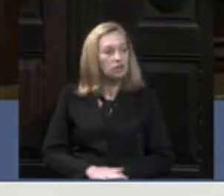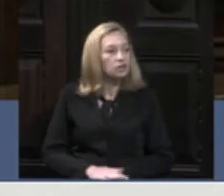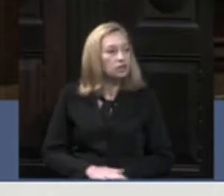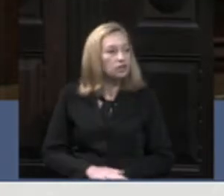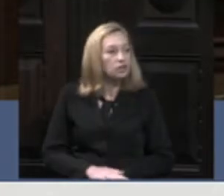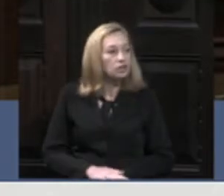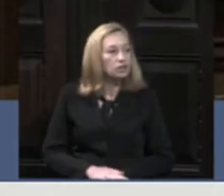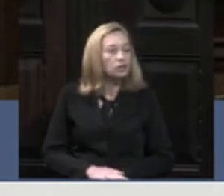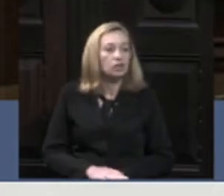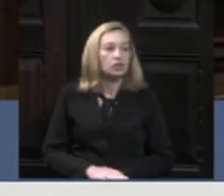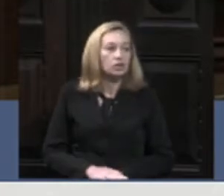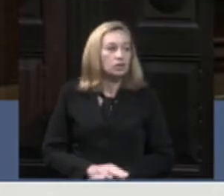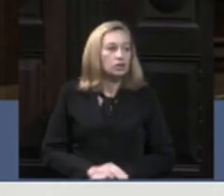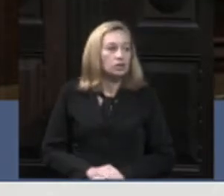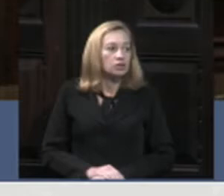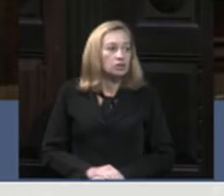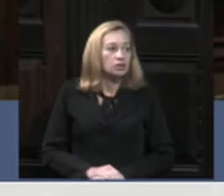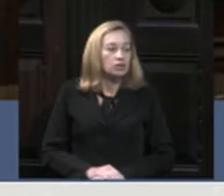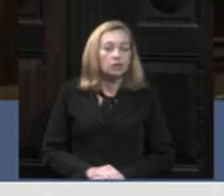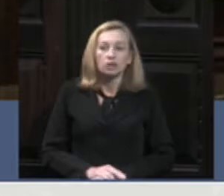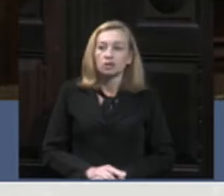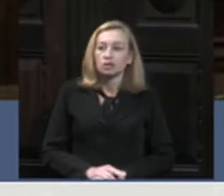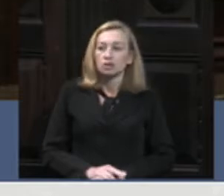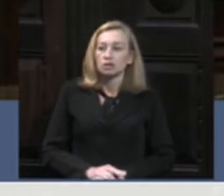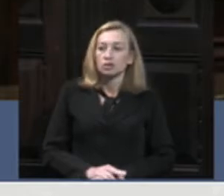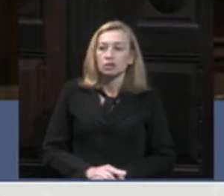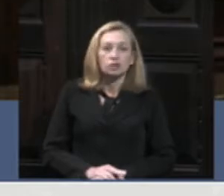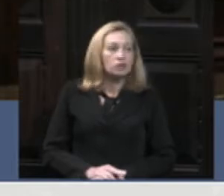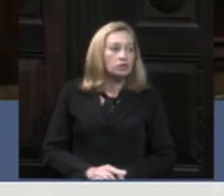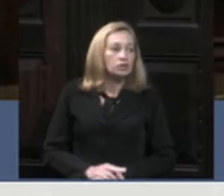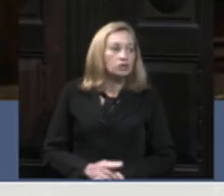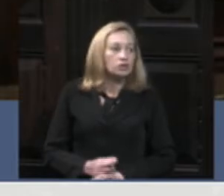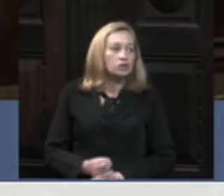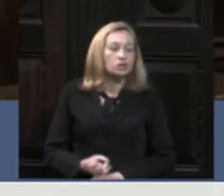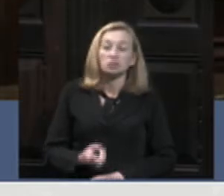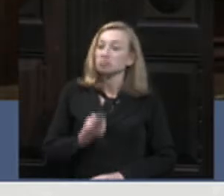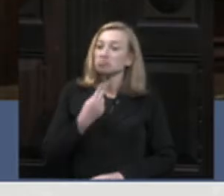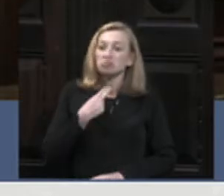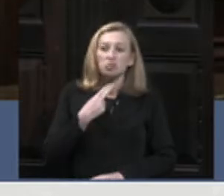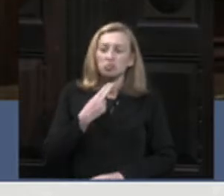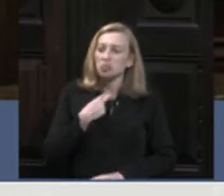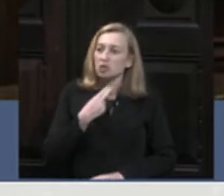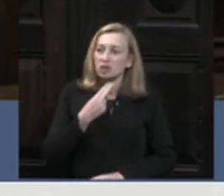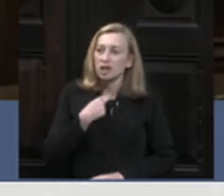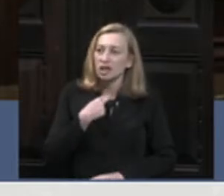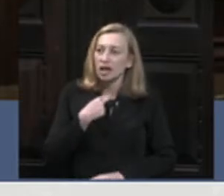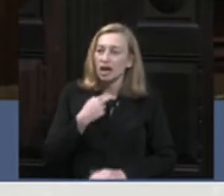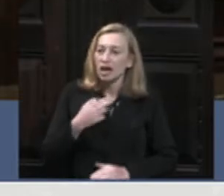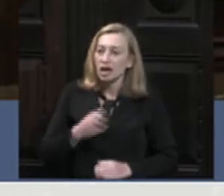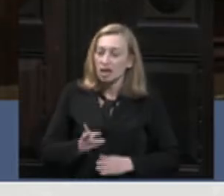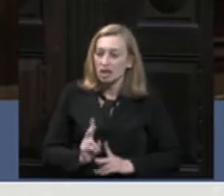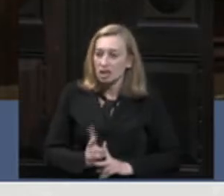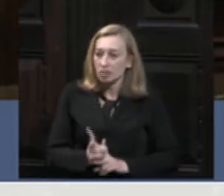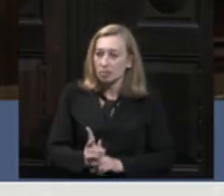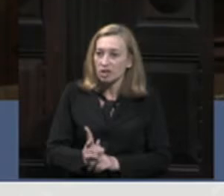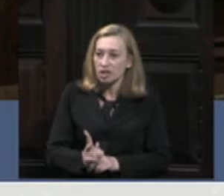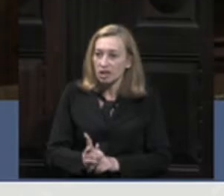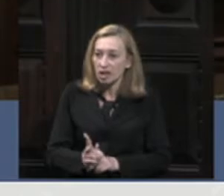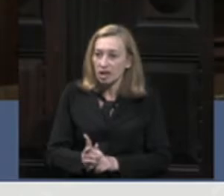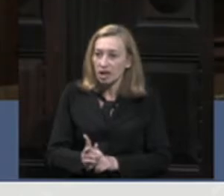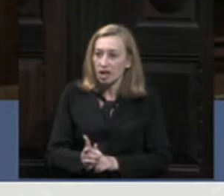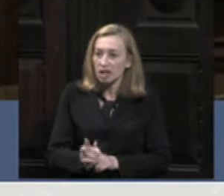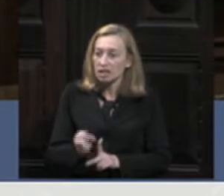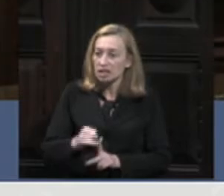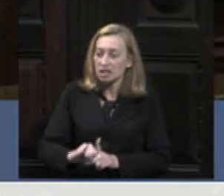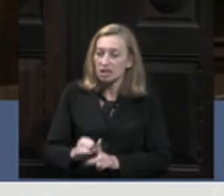não será possível caminharmos na direção de construir um país, senhor presidente, um país que